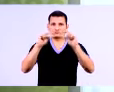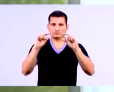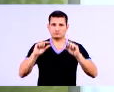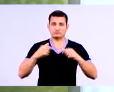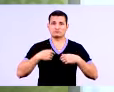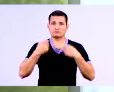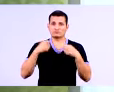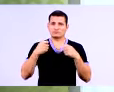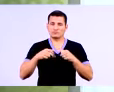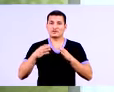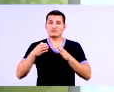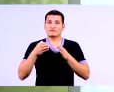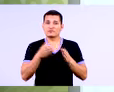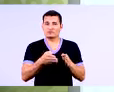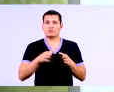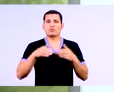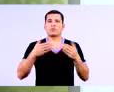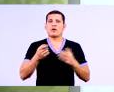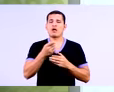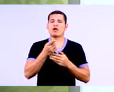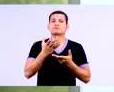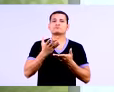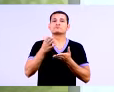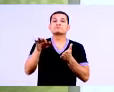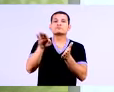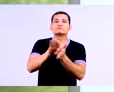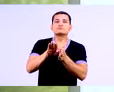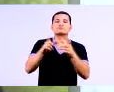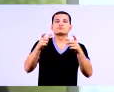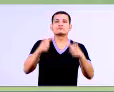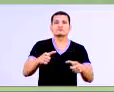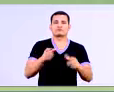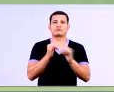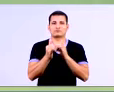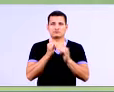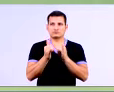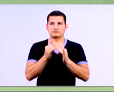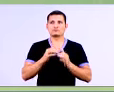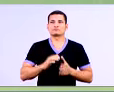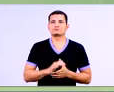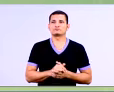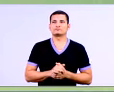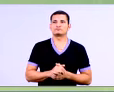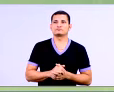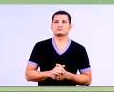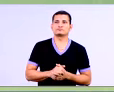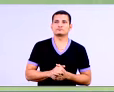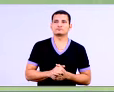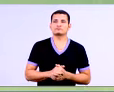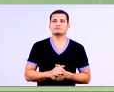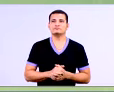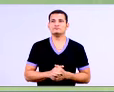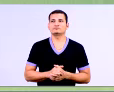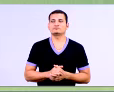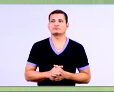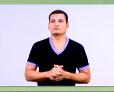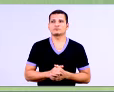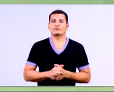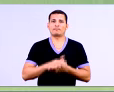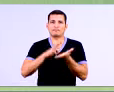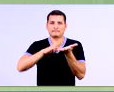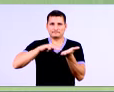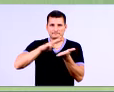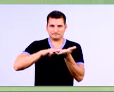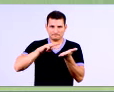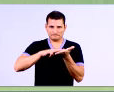definir qual é o destino da informação. O outro ponto que nós vamos tratar é sobre o